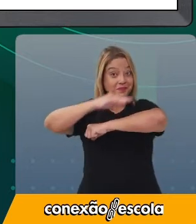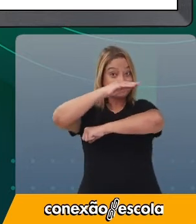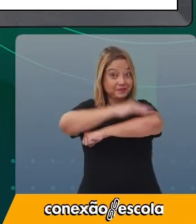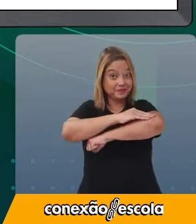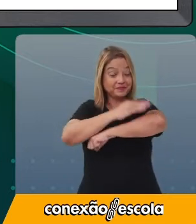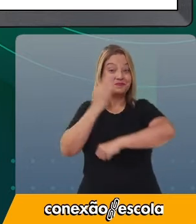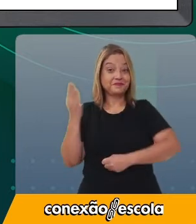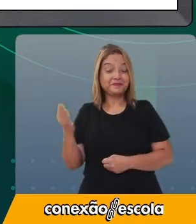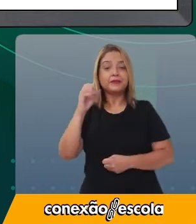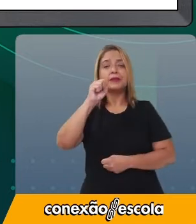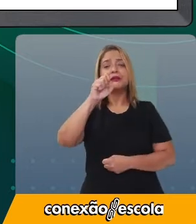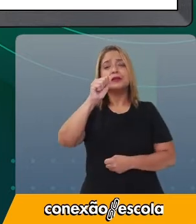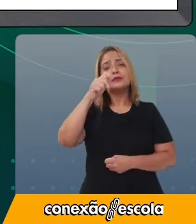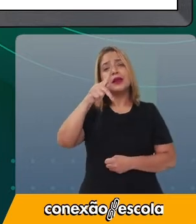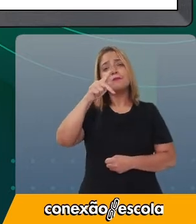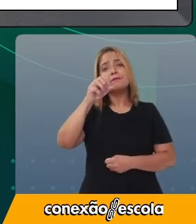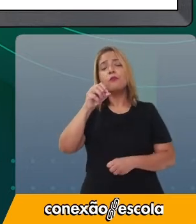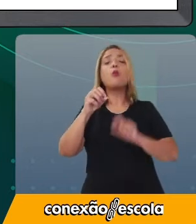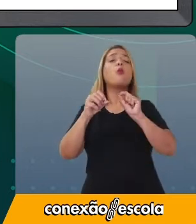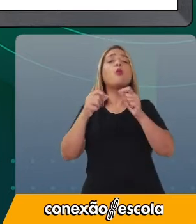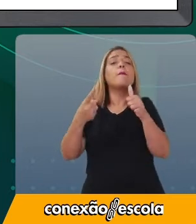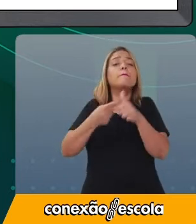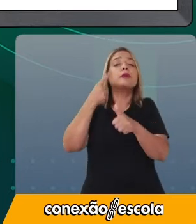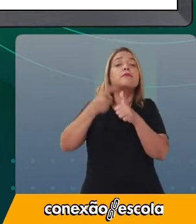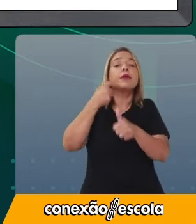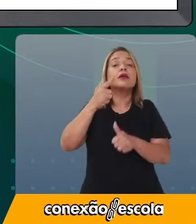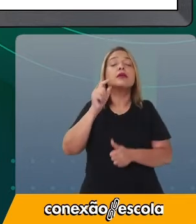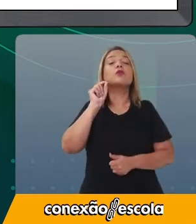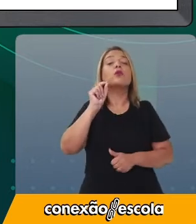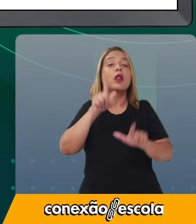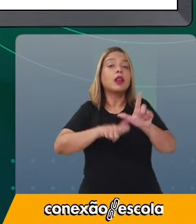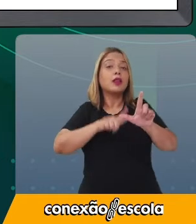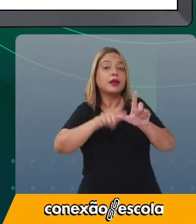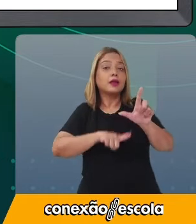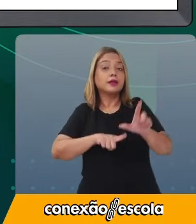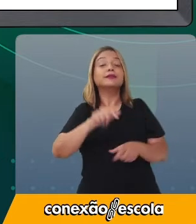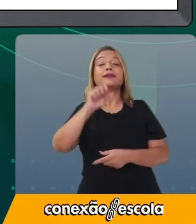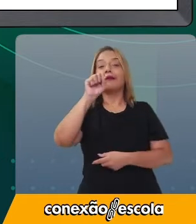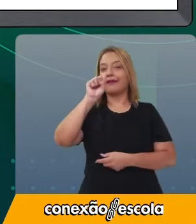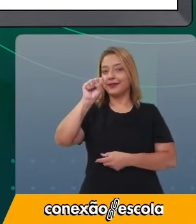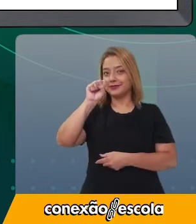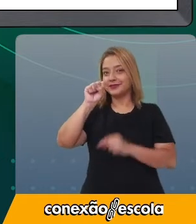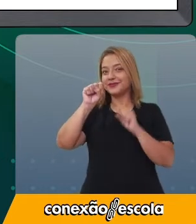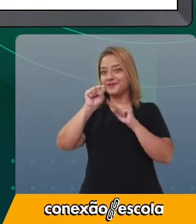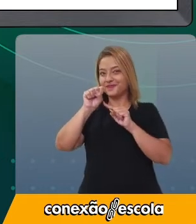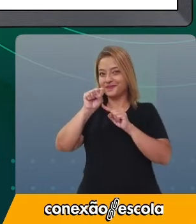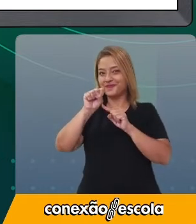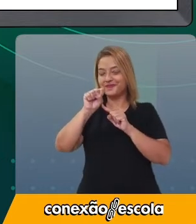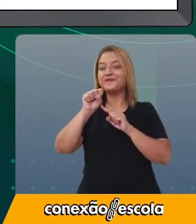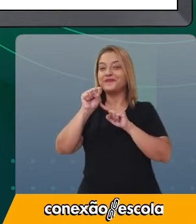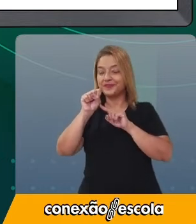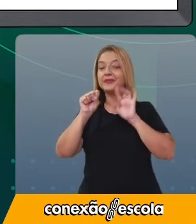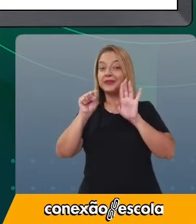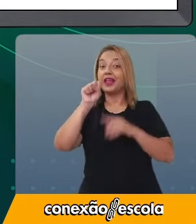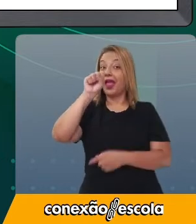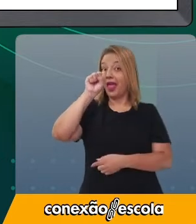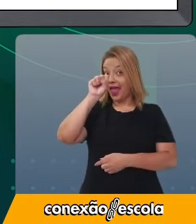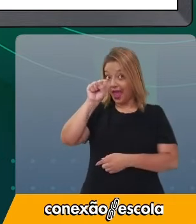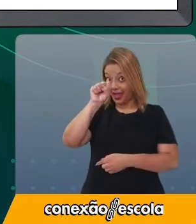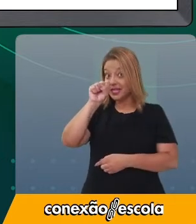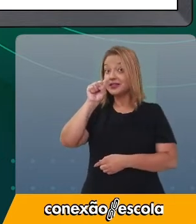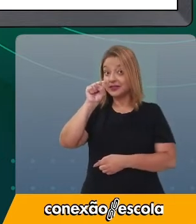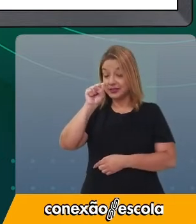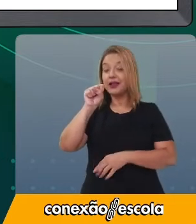Sapo. Qual é a letra inicial da palavra sapo? S. Então, a gente sabe que o